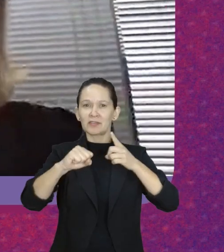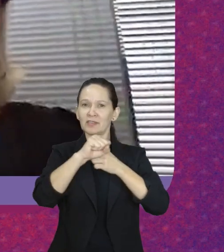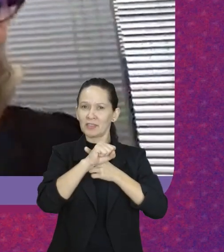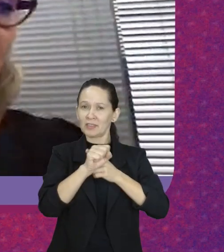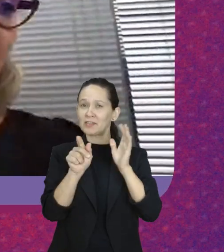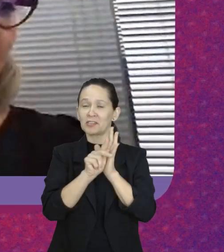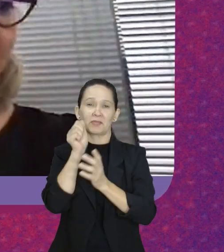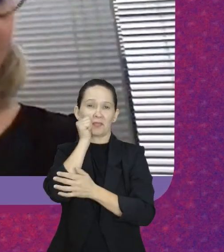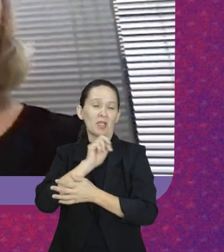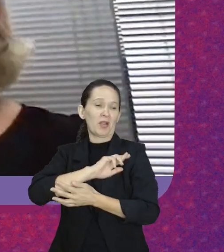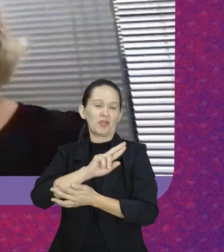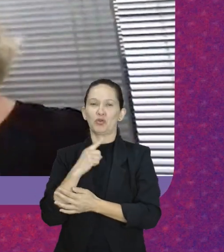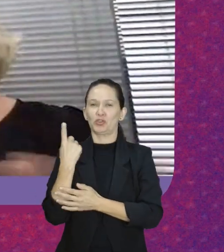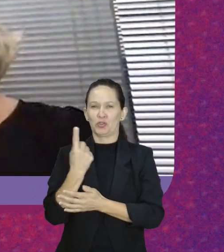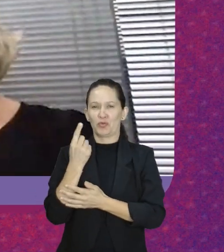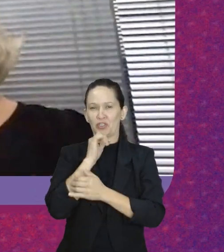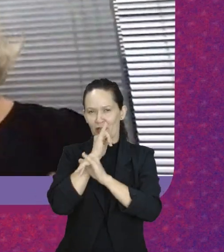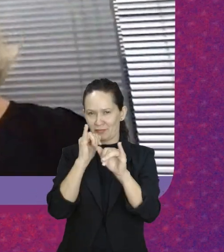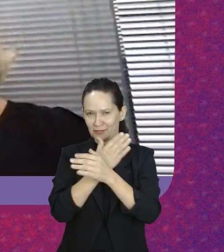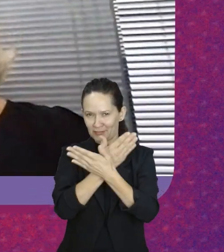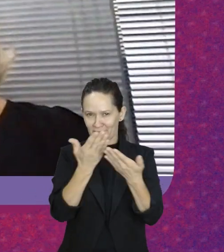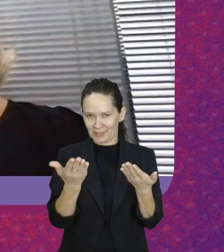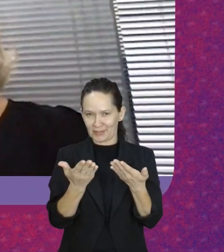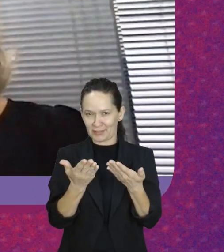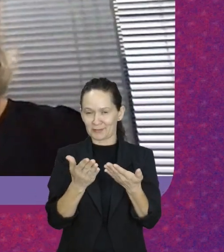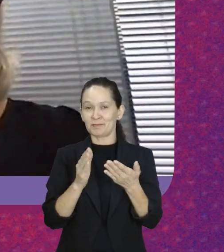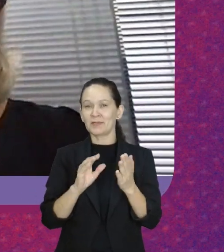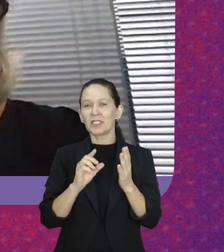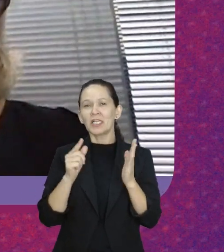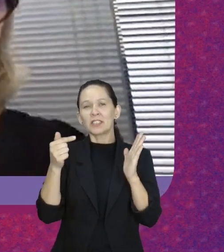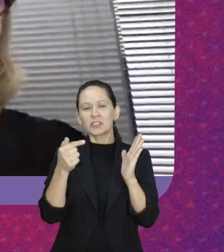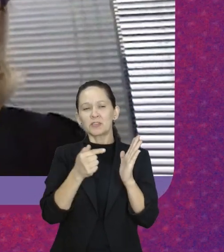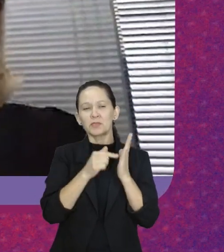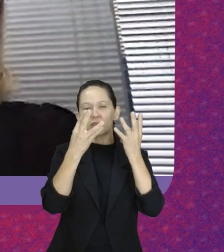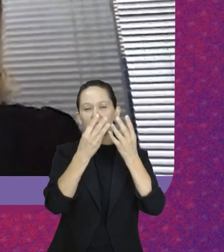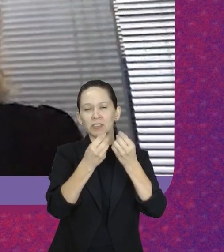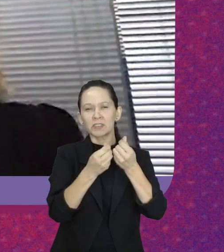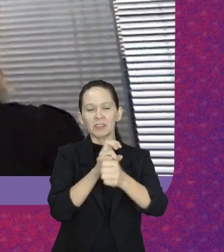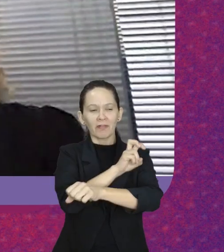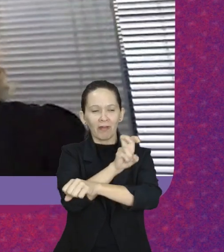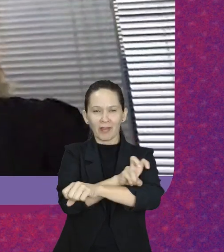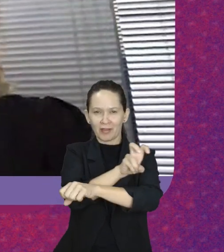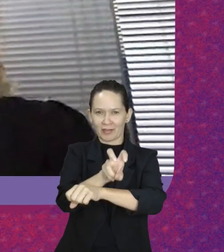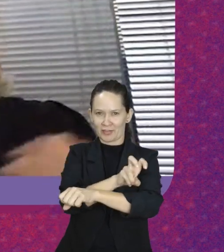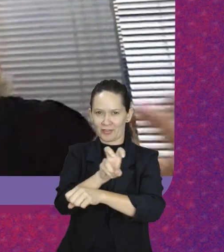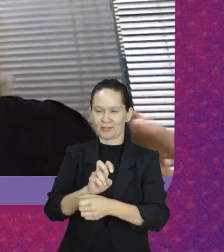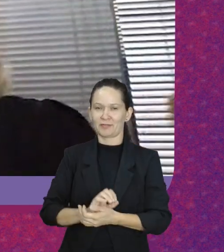é apenas esses que já relatamos. E esse ponto sensível é, de fato, a creche.